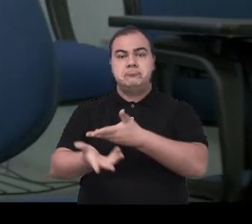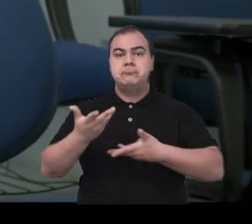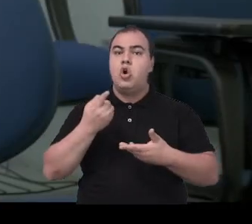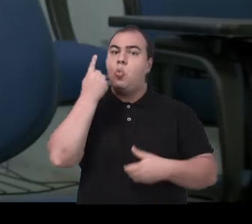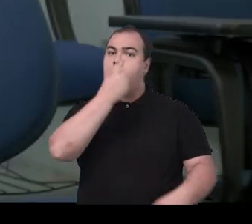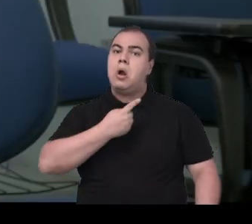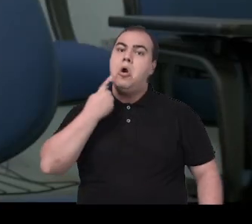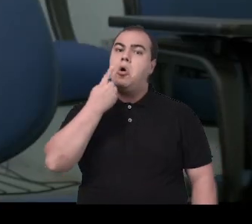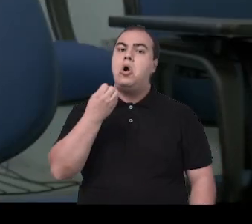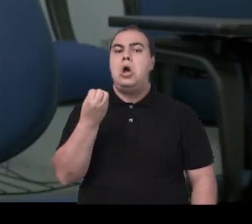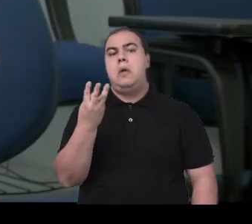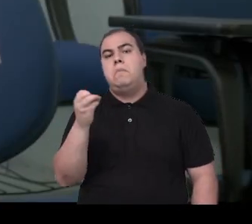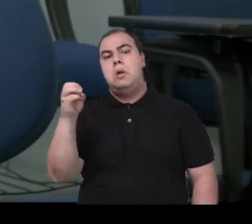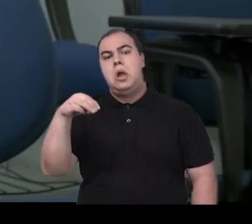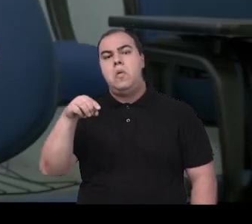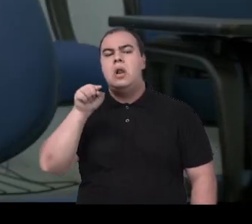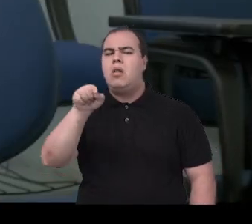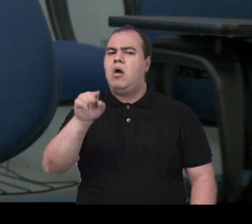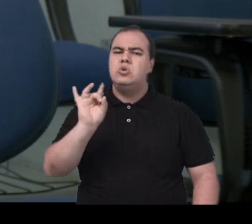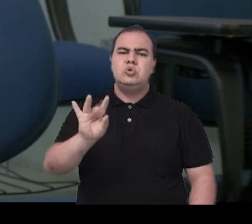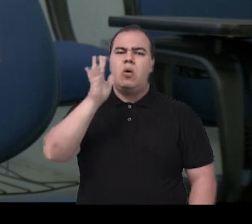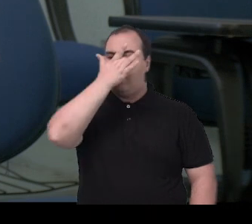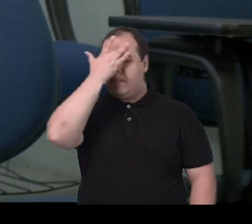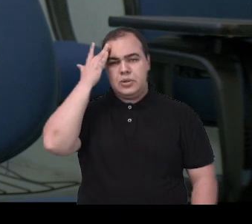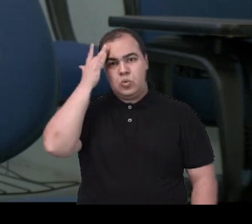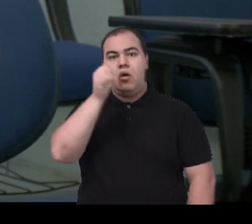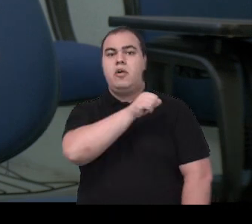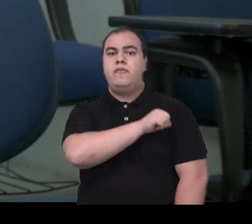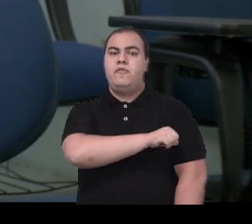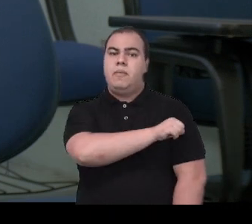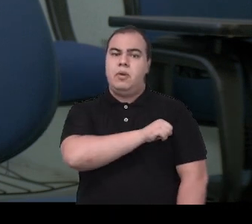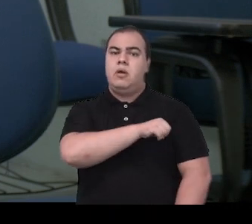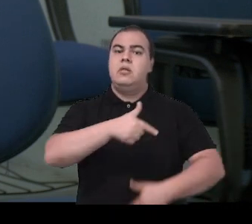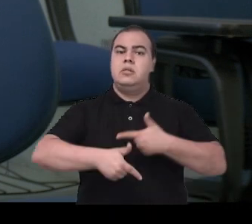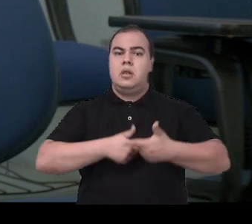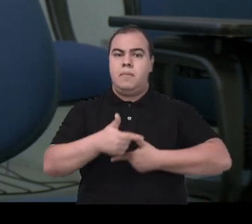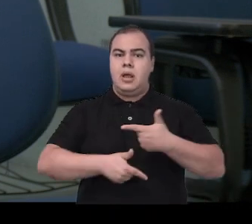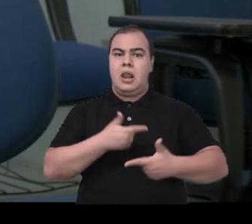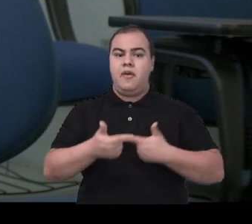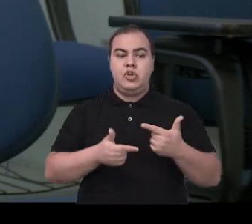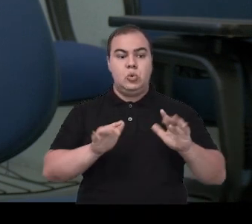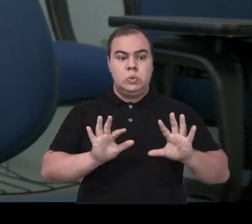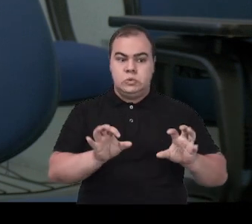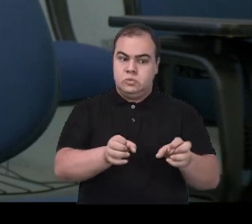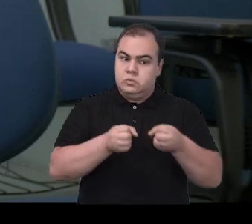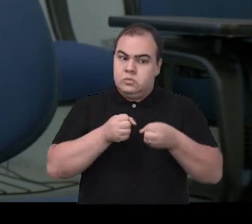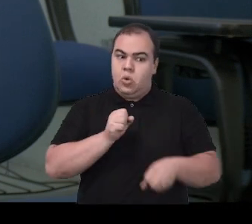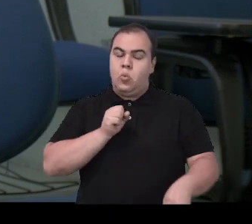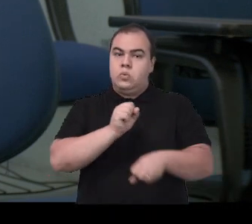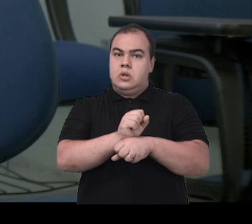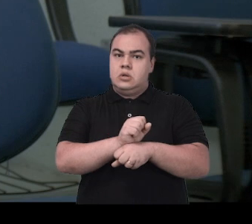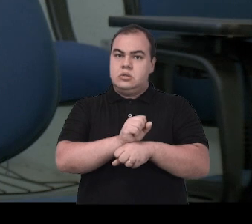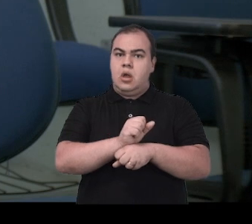passavam 1 hora, meia hora lá. E muito pessoal de enfermagem que trabalhava na linha da contenção da